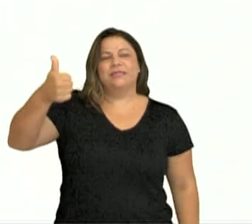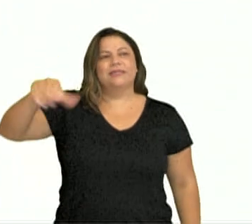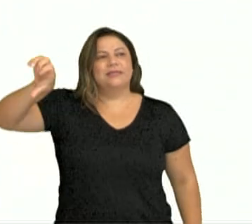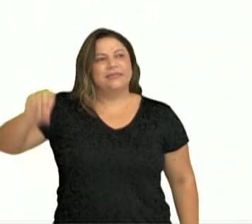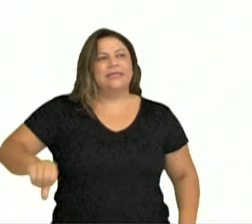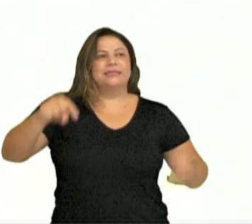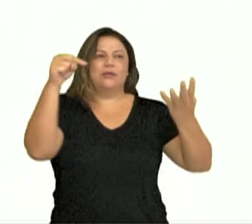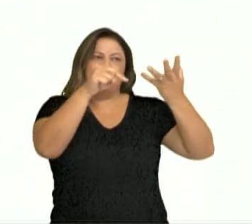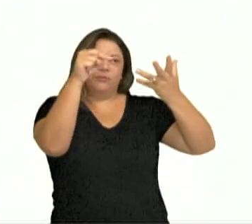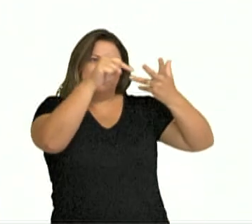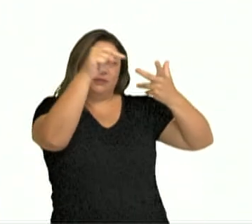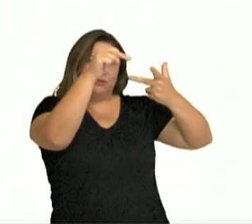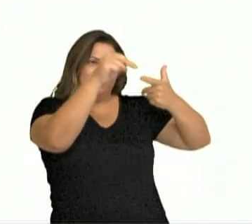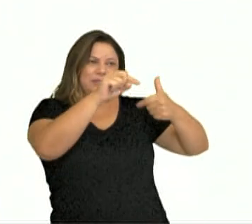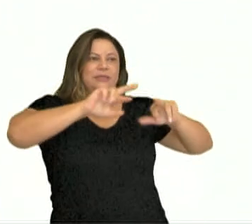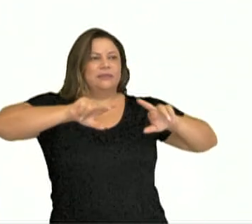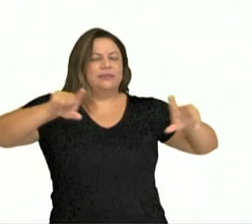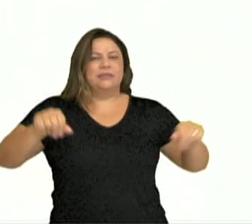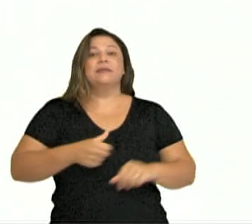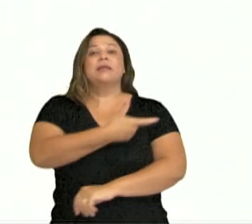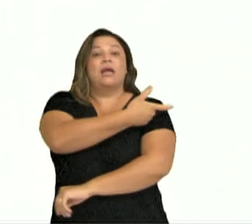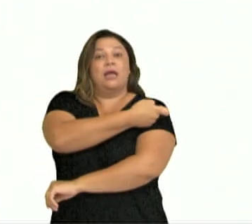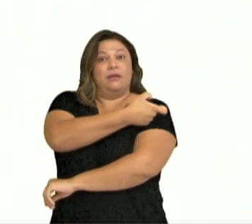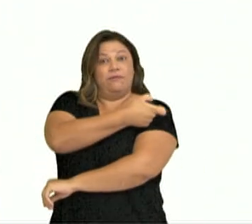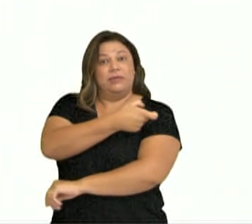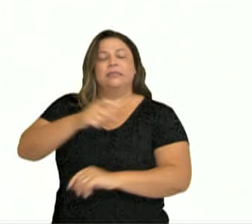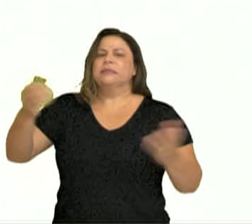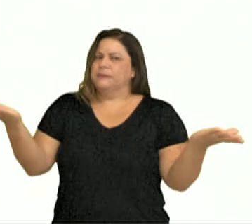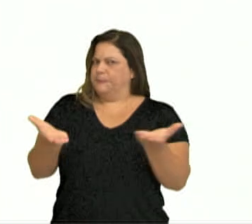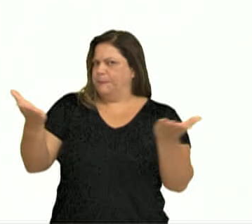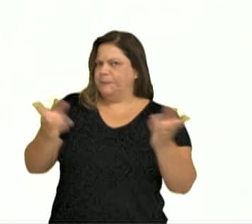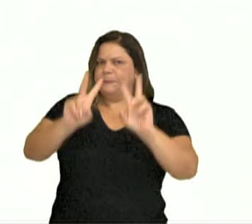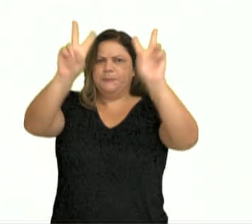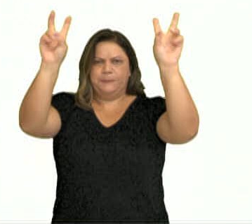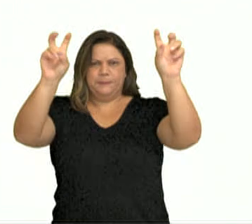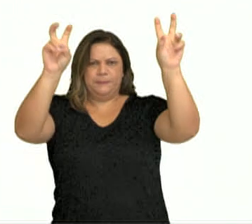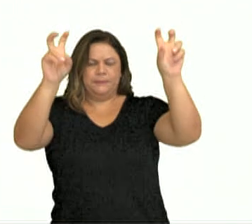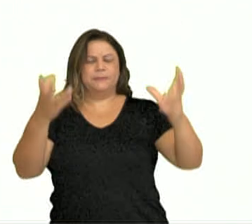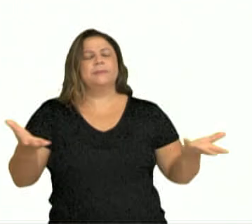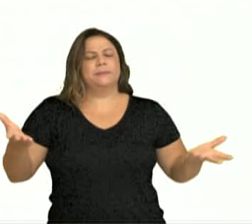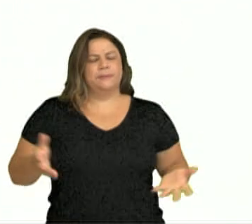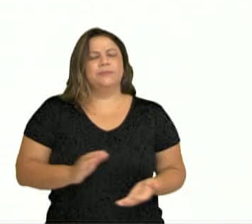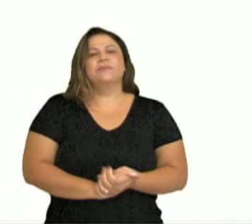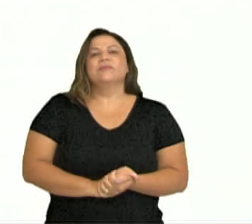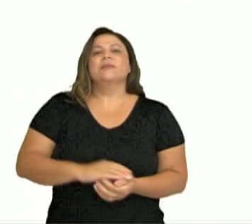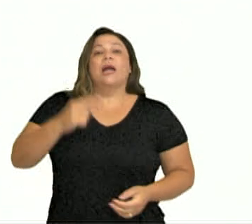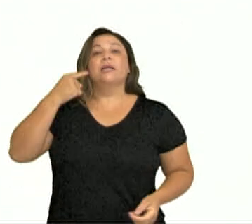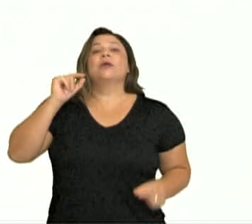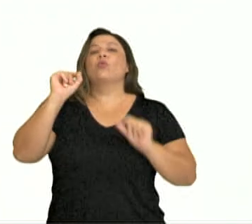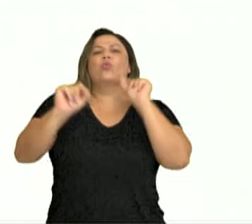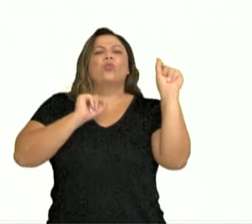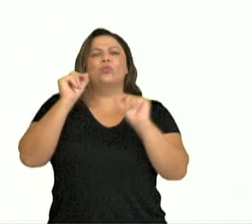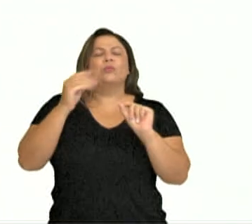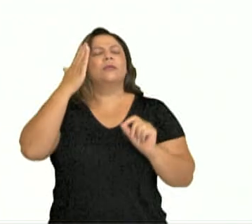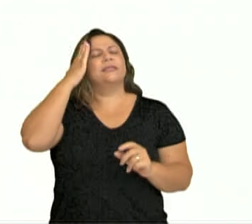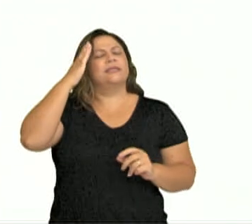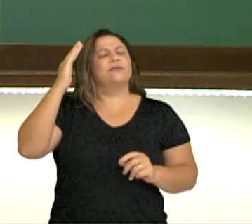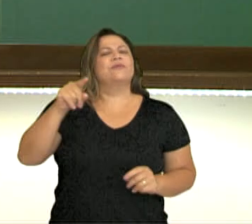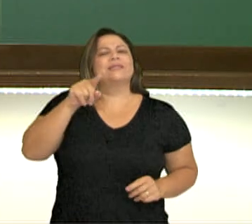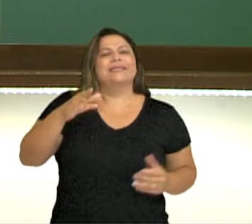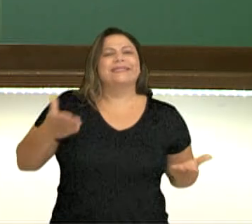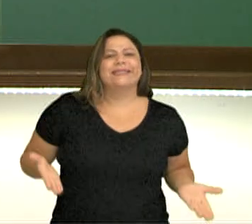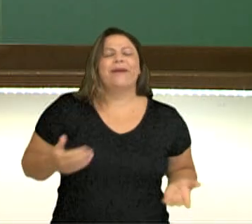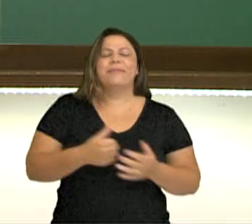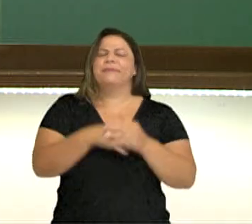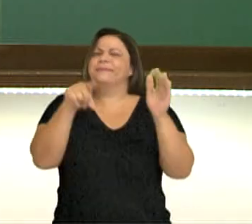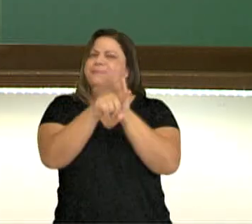novas cepas e vacinas. Um assunto super atual, né? Então vamos lá para o Eu Sei Que Você Sabe de hoje. Vou fazer uma pergunta e tenho certeza